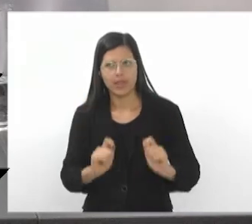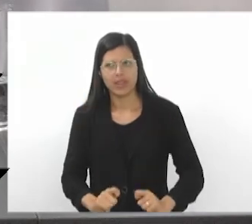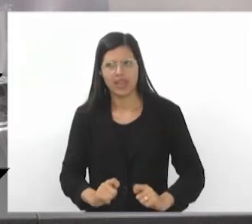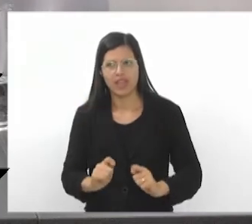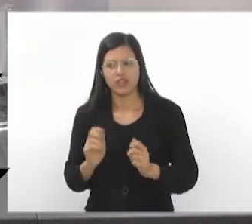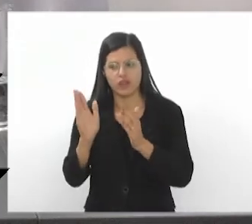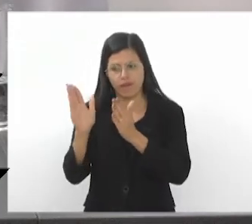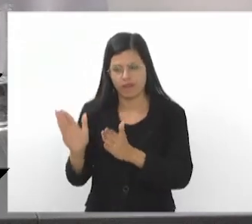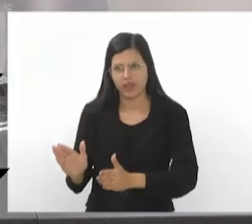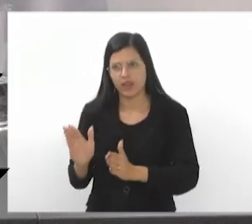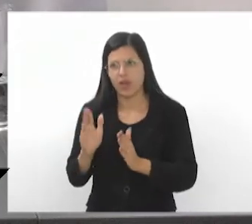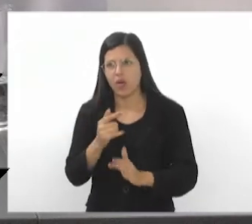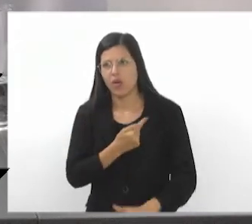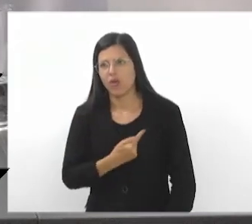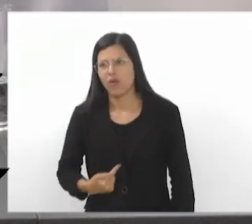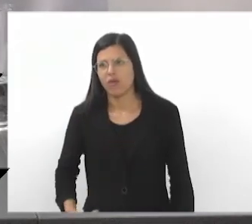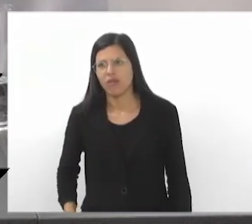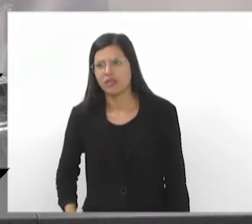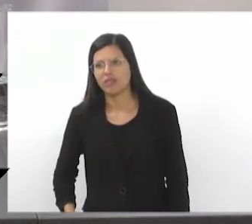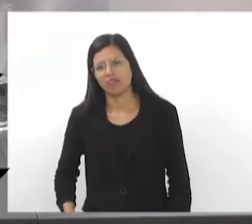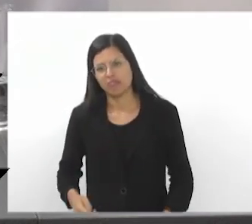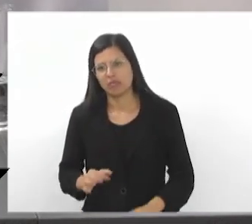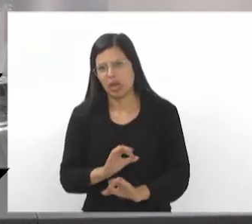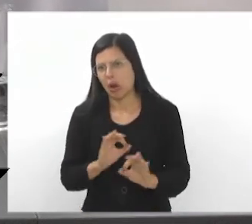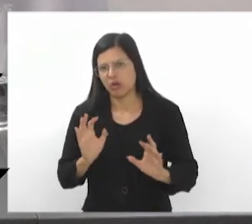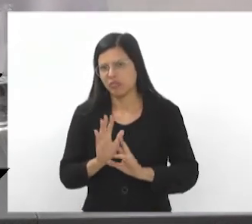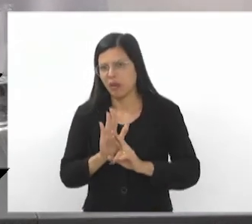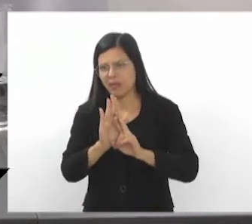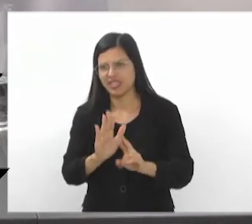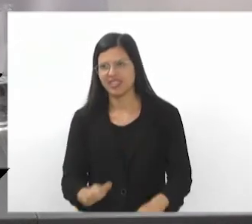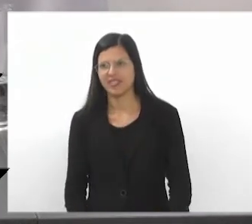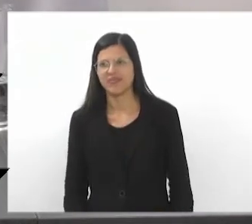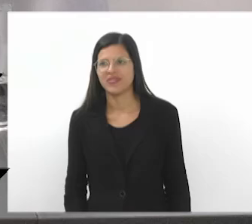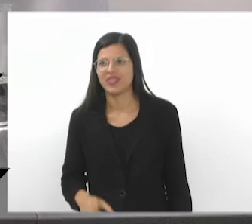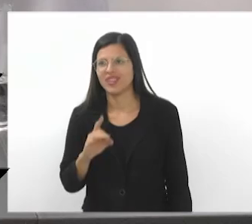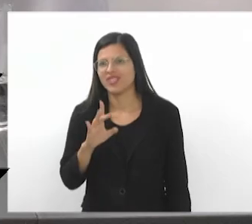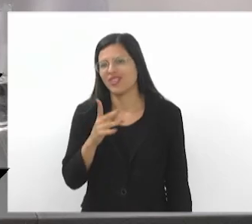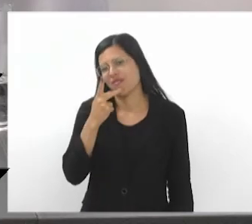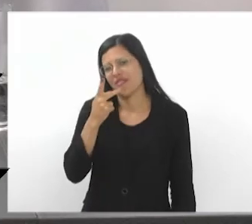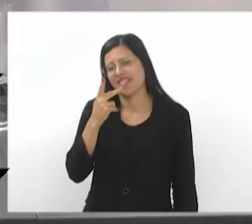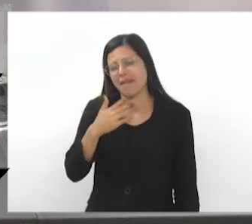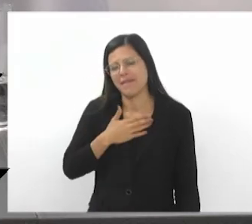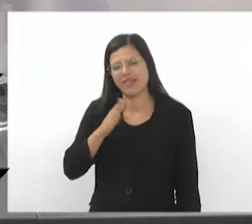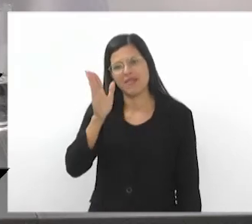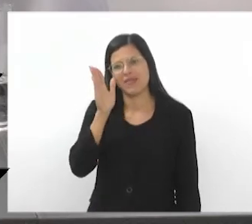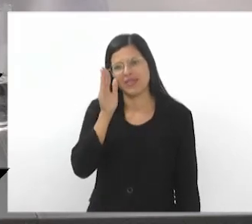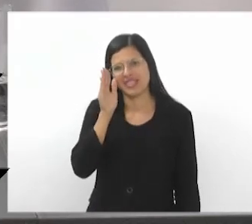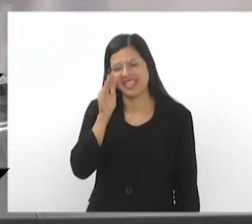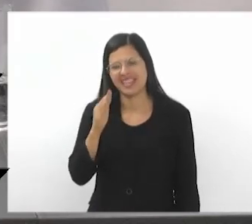ao governo, estaria muito bem representado. Não, só estou saciando minha curiosidade, só isso.